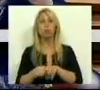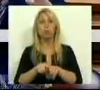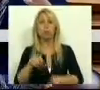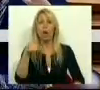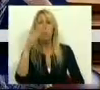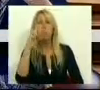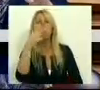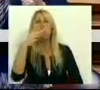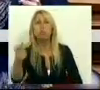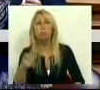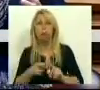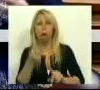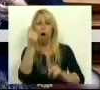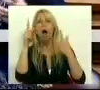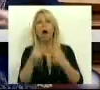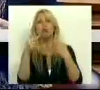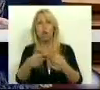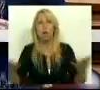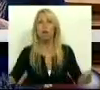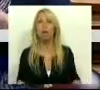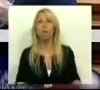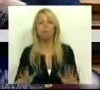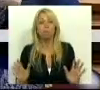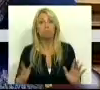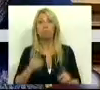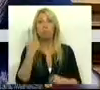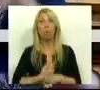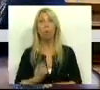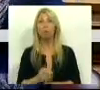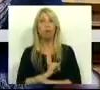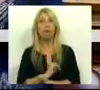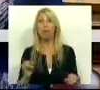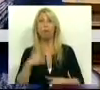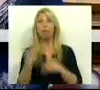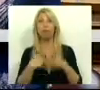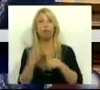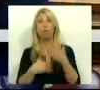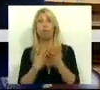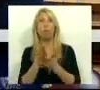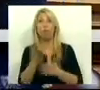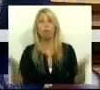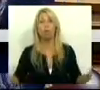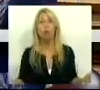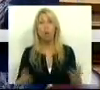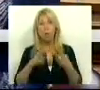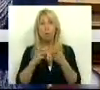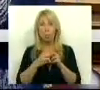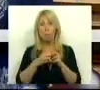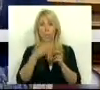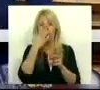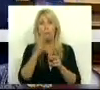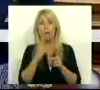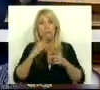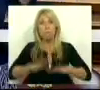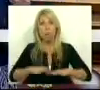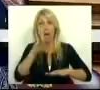de austeridade. Que já não tem, quer dizer, é uma coisa absolutamente insustentável. E o problema é que parece que isto não para por aqui. E o que é